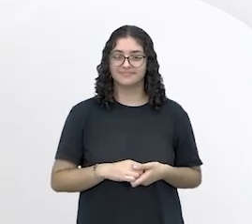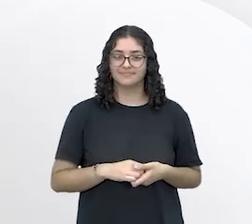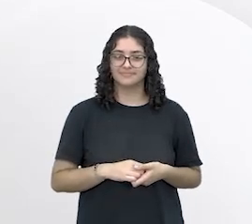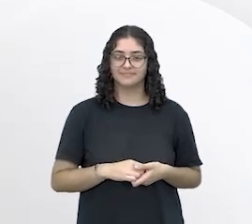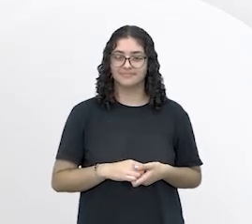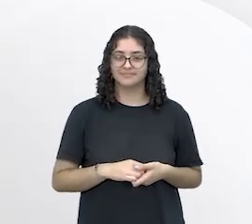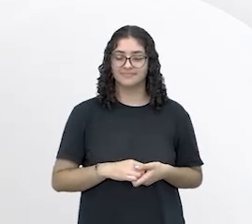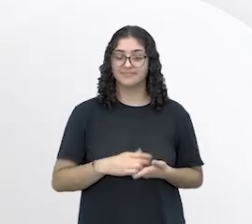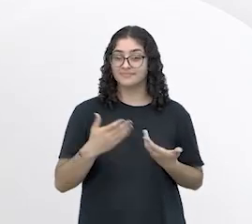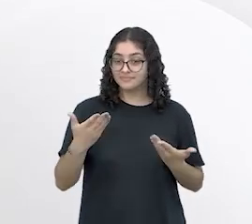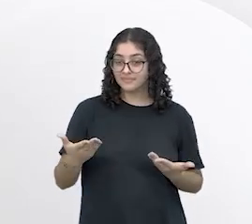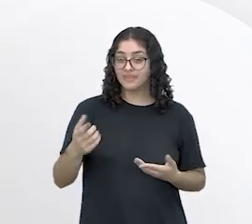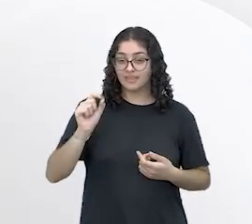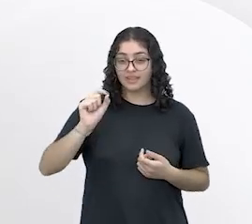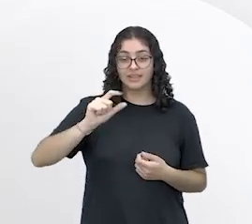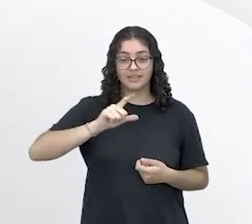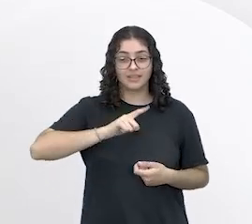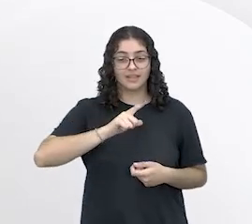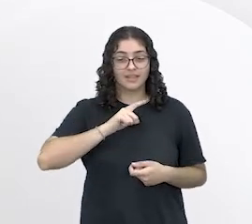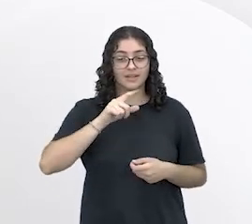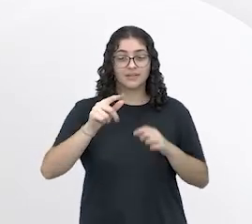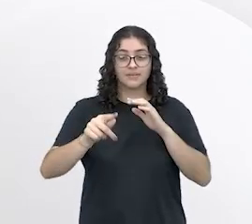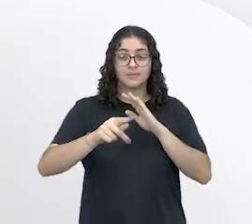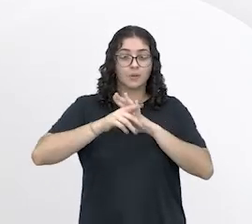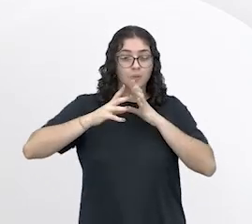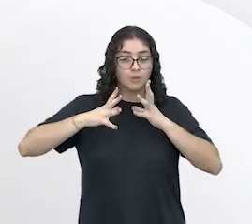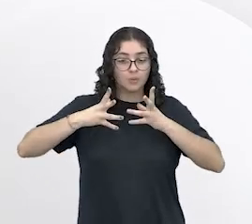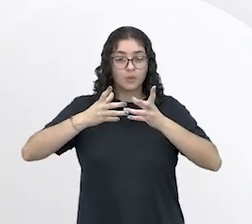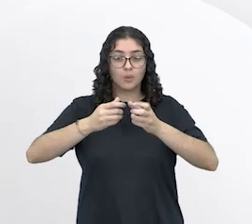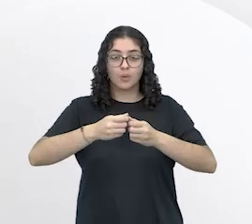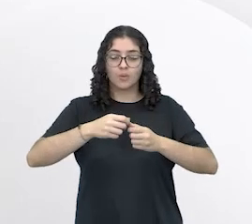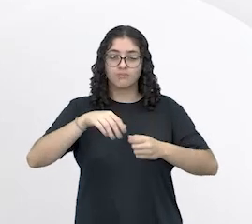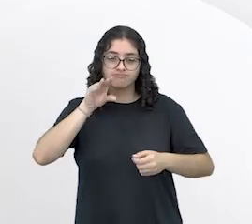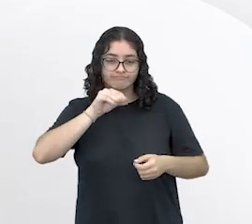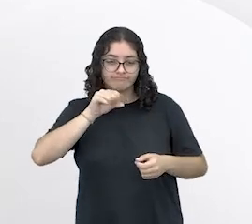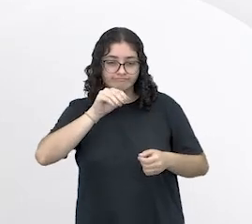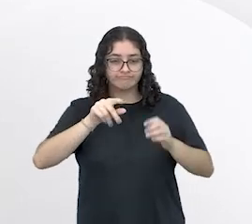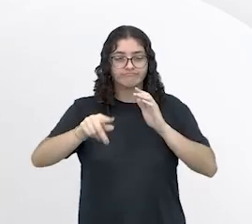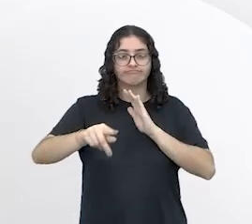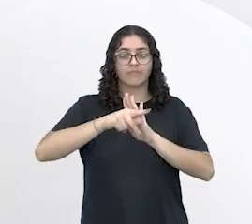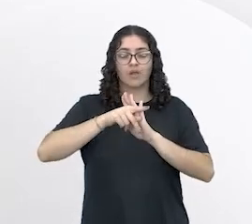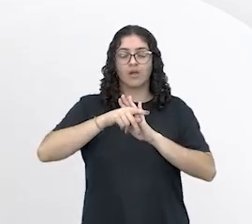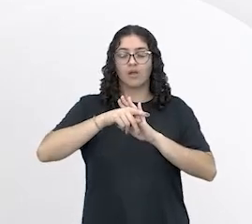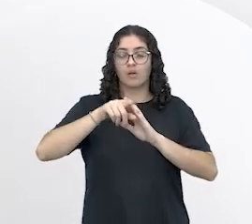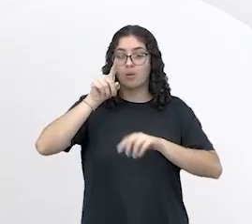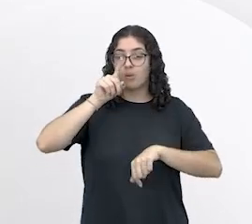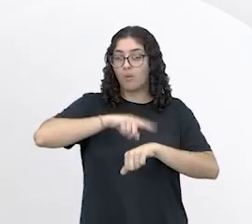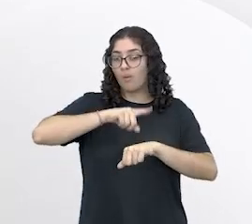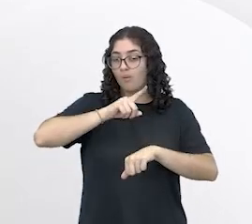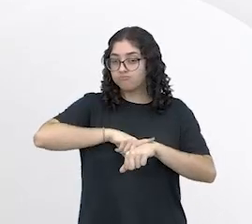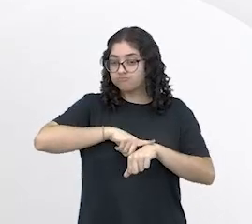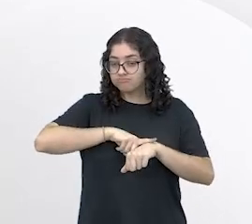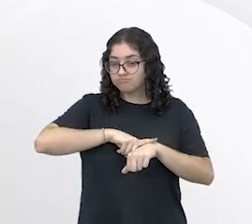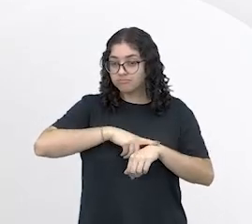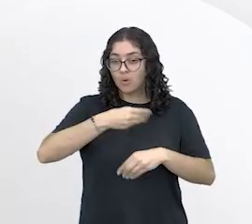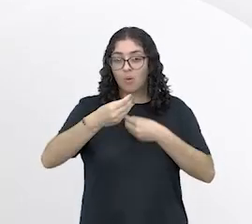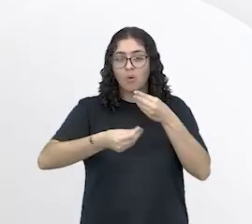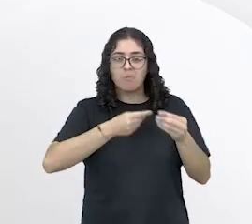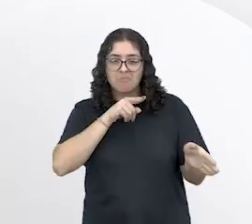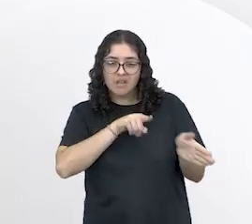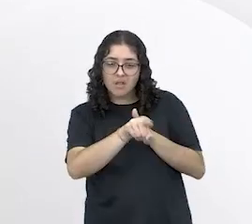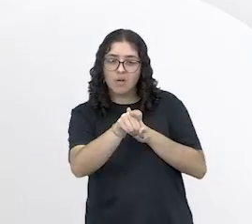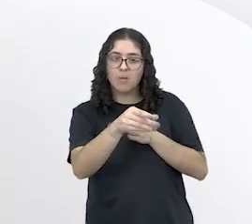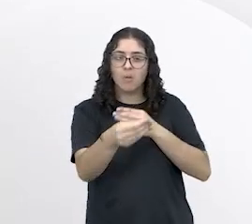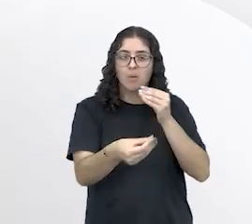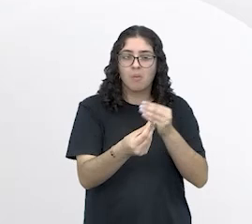is it? Então a gente trabalha aqui todo o vocabulário, né, de horas, sim. como que pergunta, como